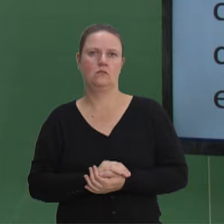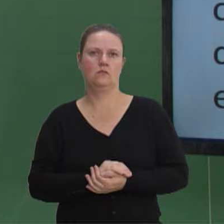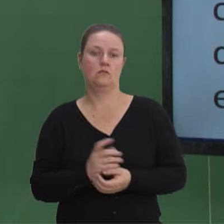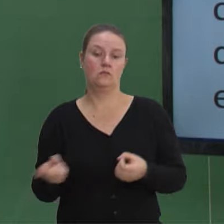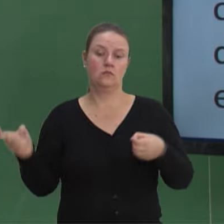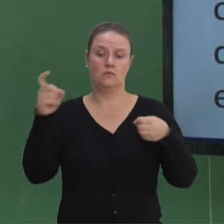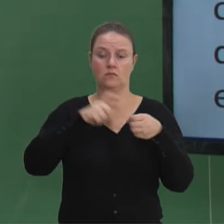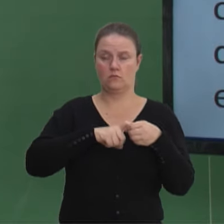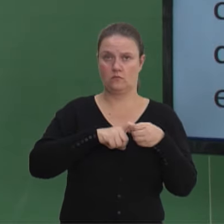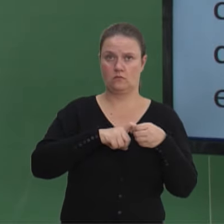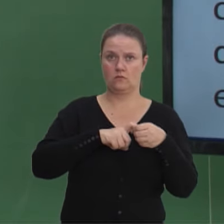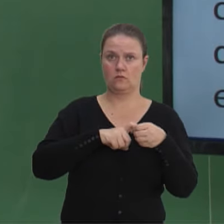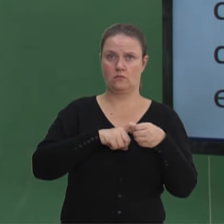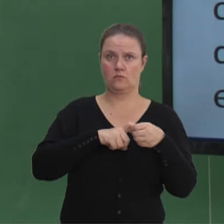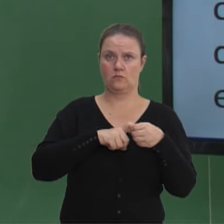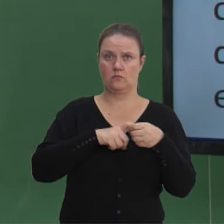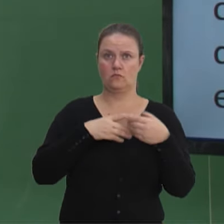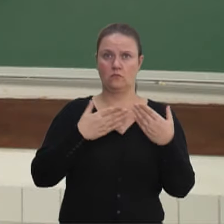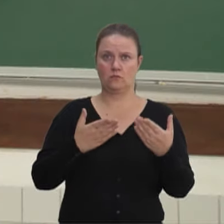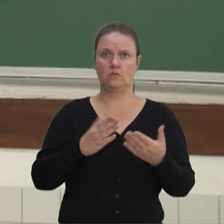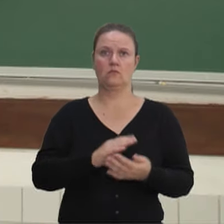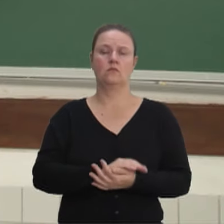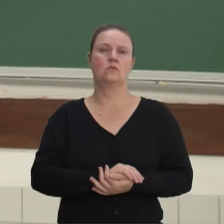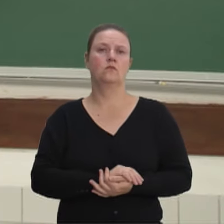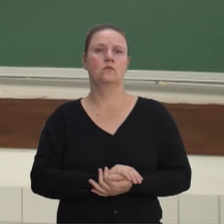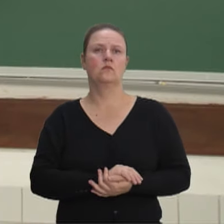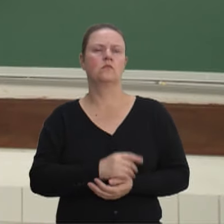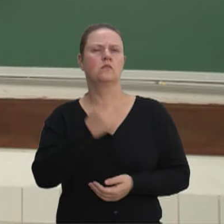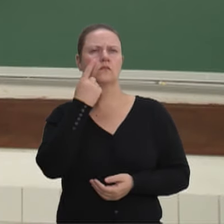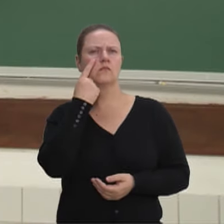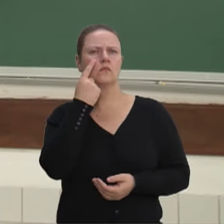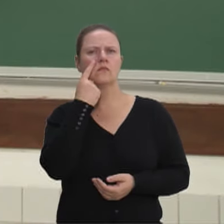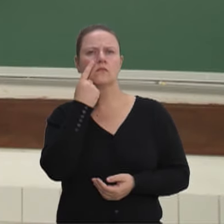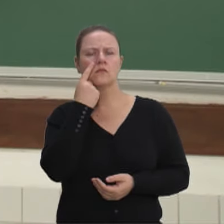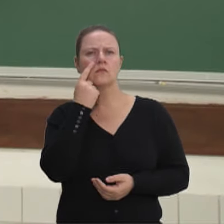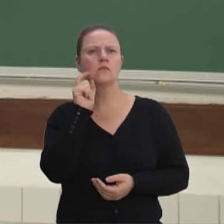Retomando lá, minha equação segmentária ela tem mais ou menos esse formato.